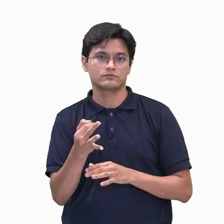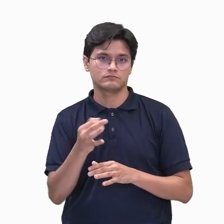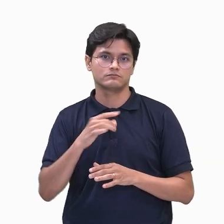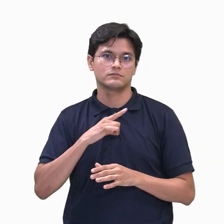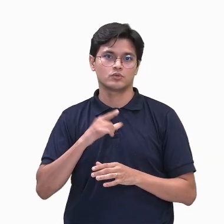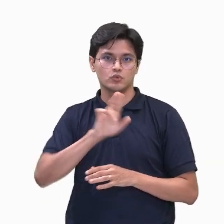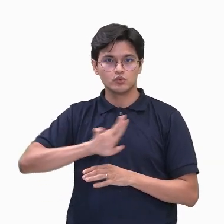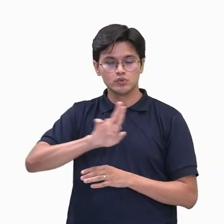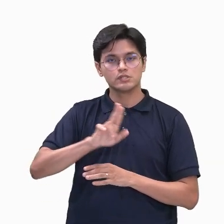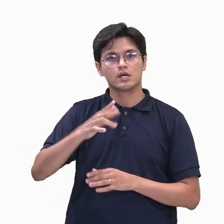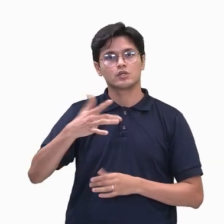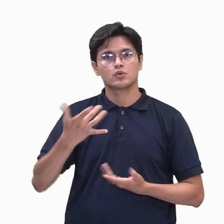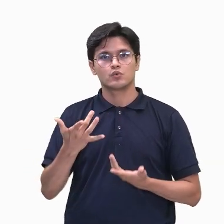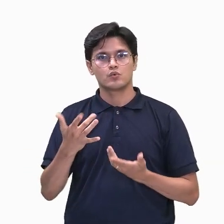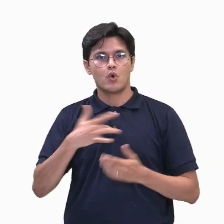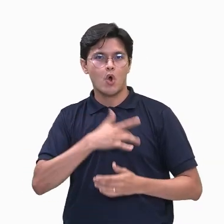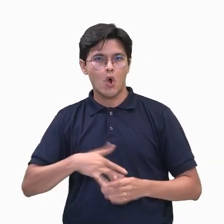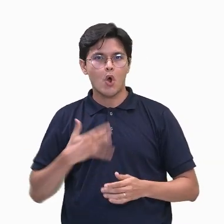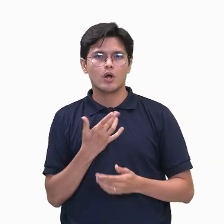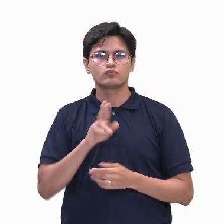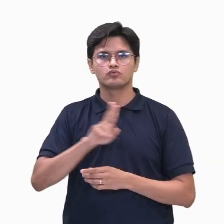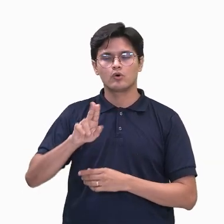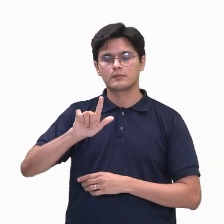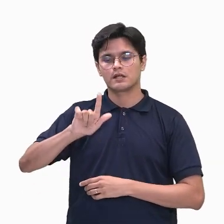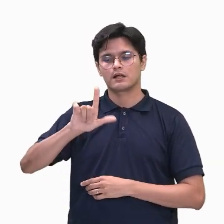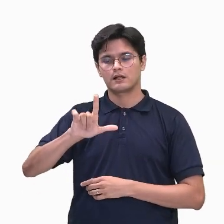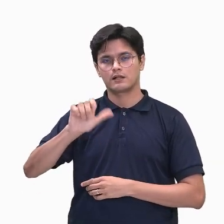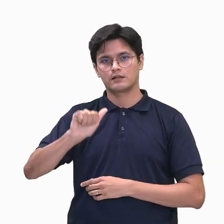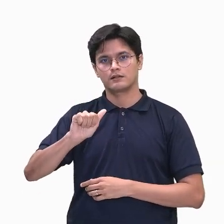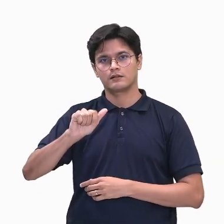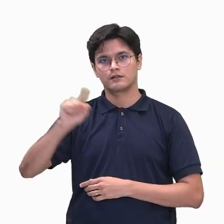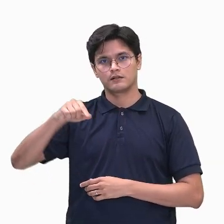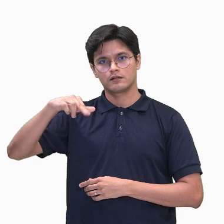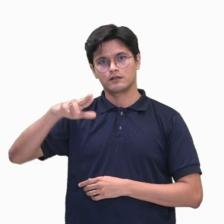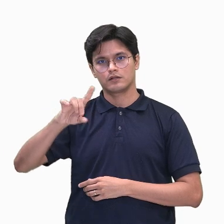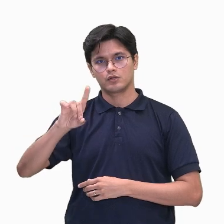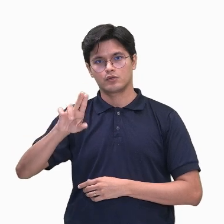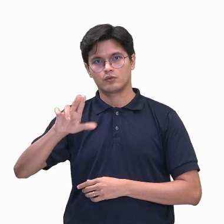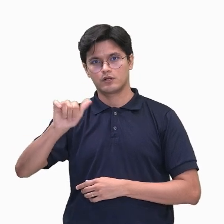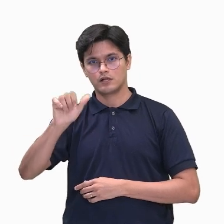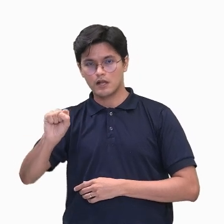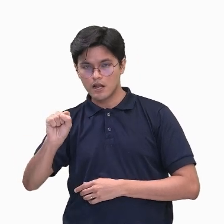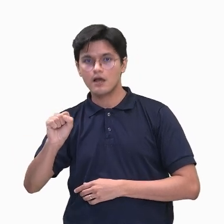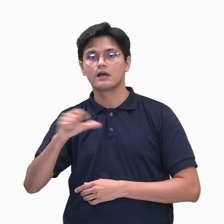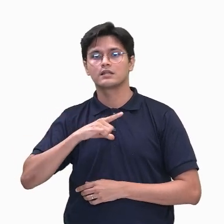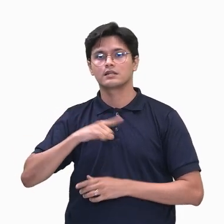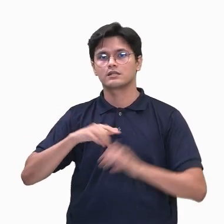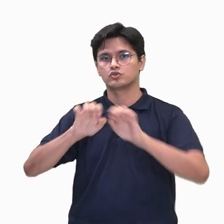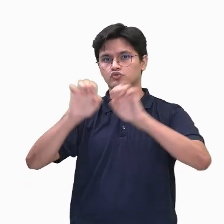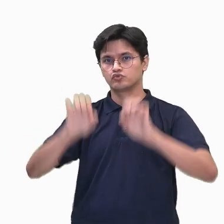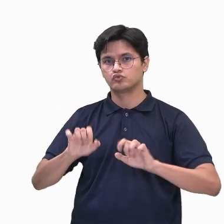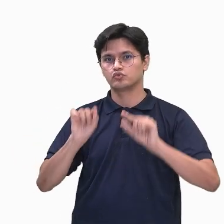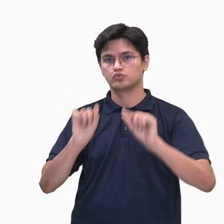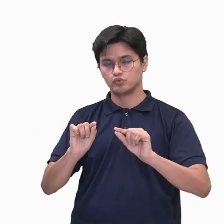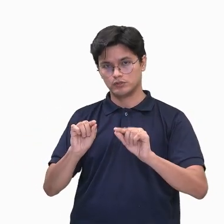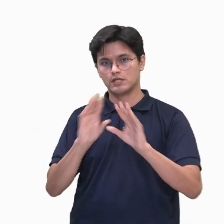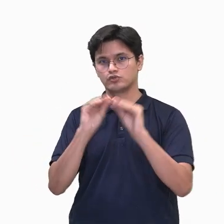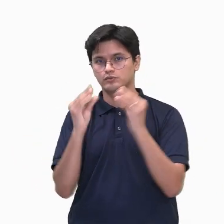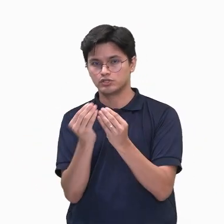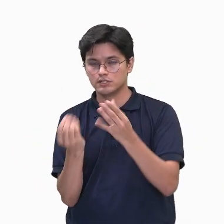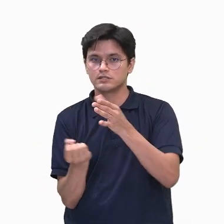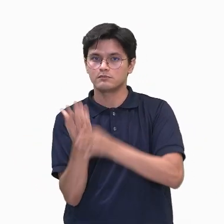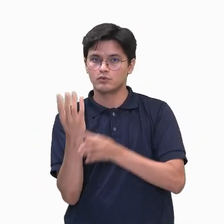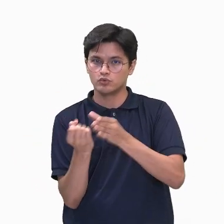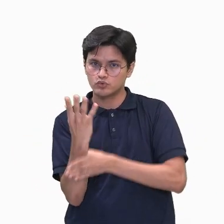vamos observar aí na imagem a seguir o que são essas glândulas. São estruturas que produzem substâncias